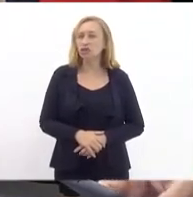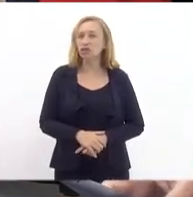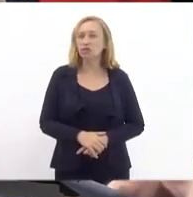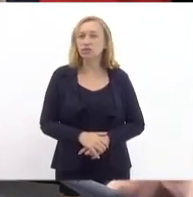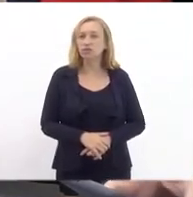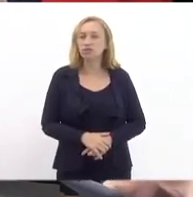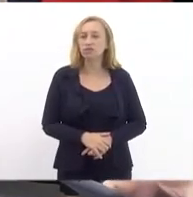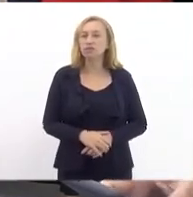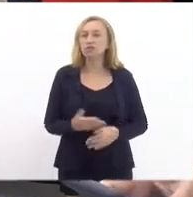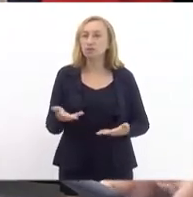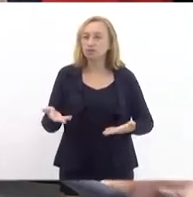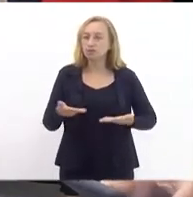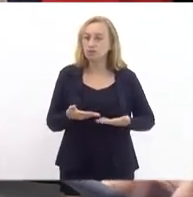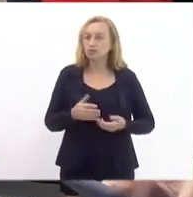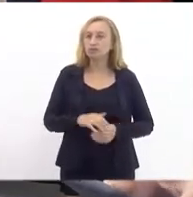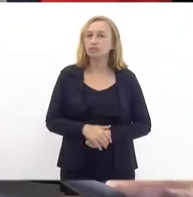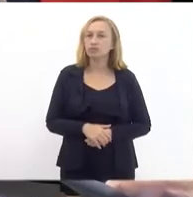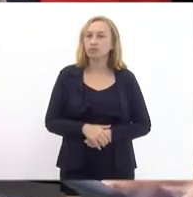planejamento.